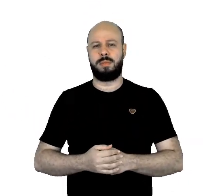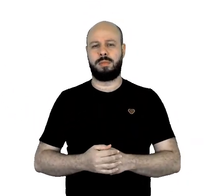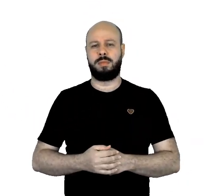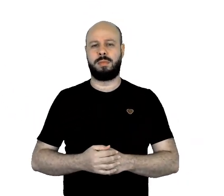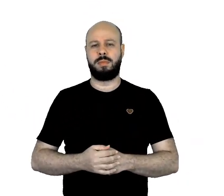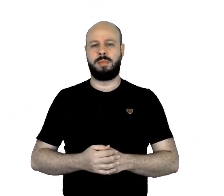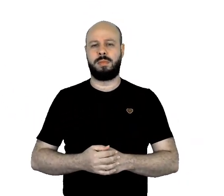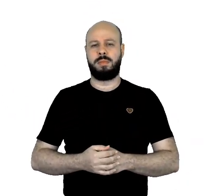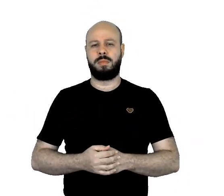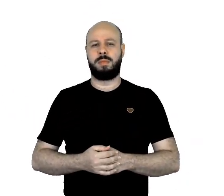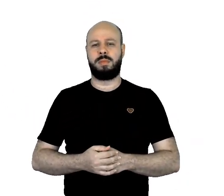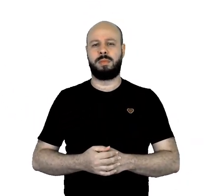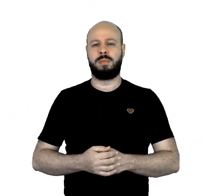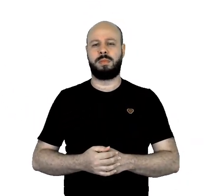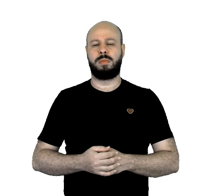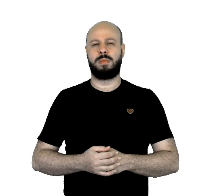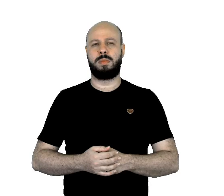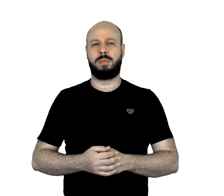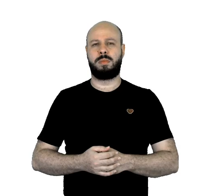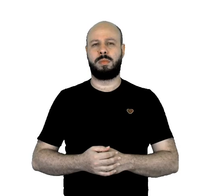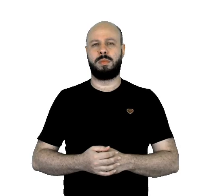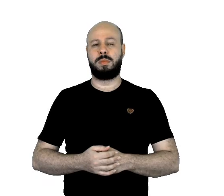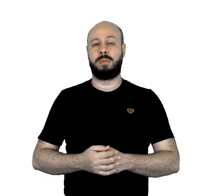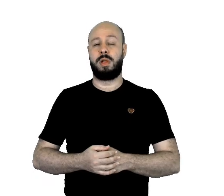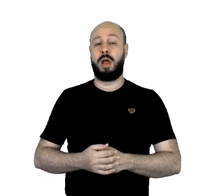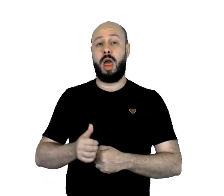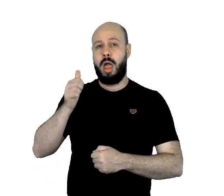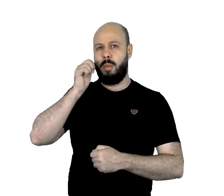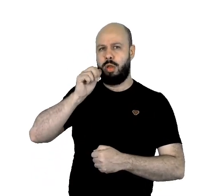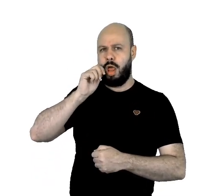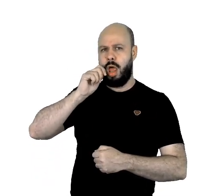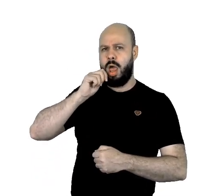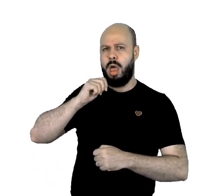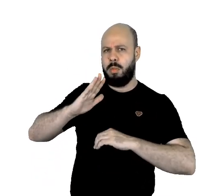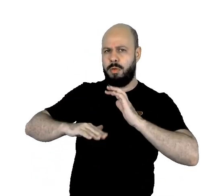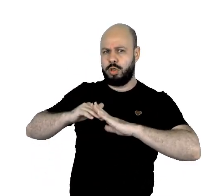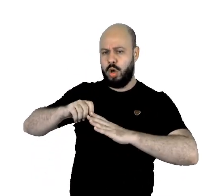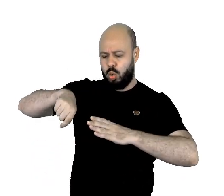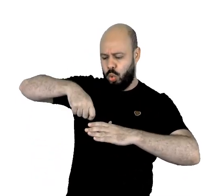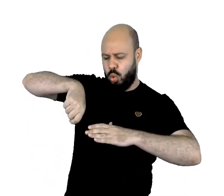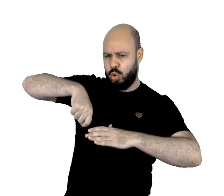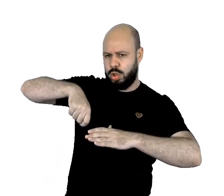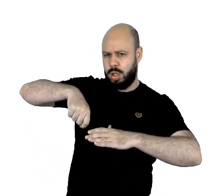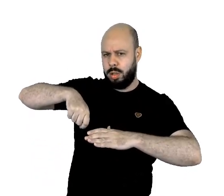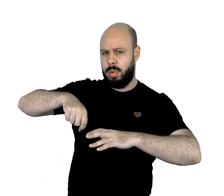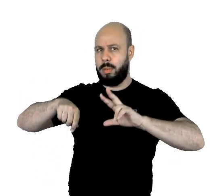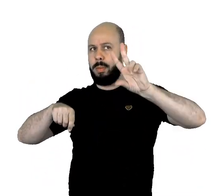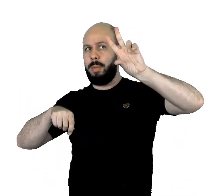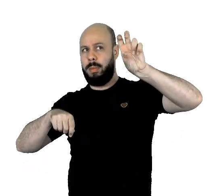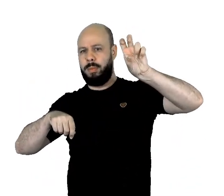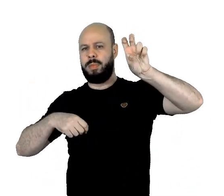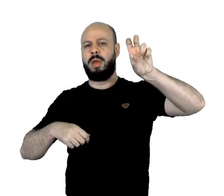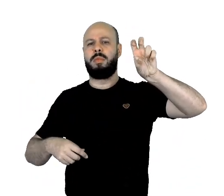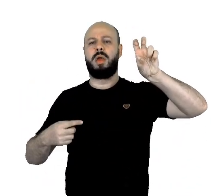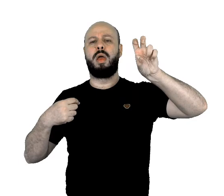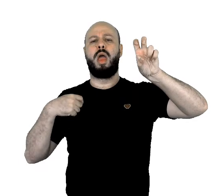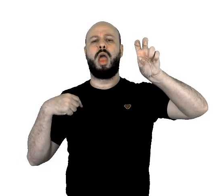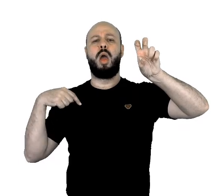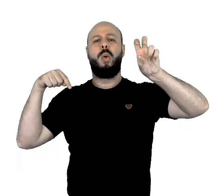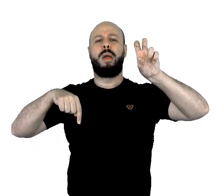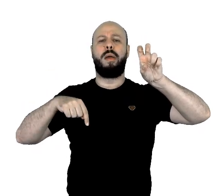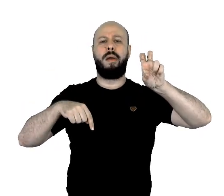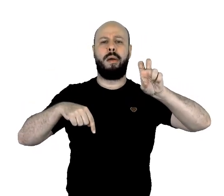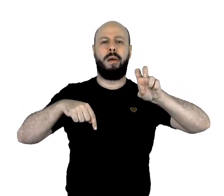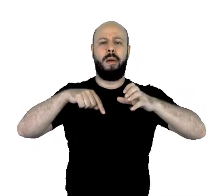fala o seguinte: na fala da cozinheira, abre aspas, tô aqui com o